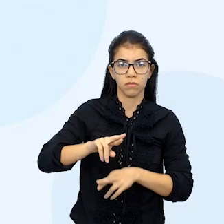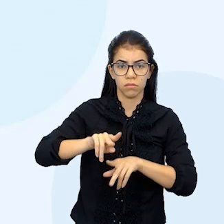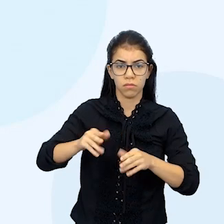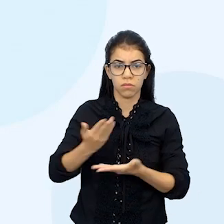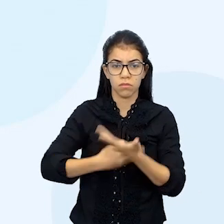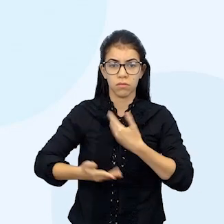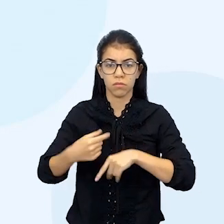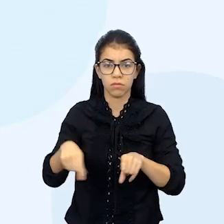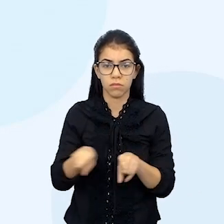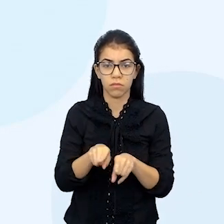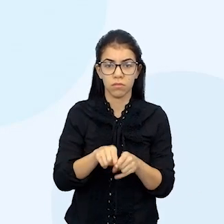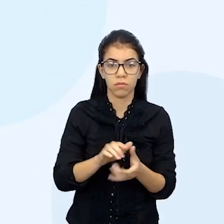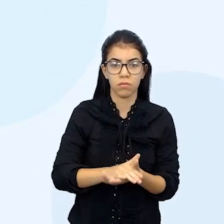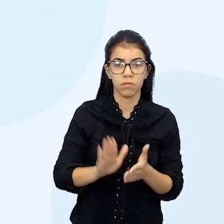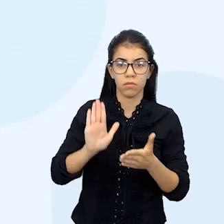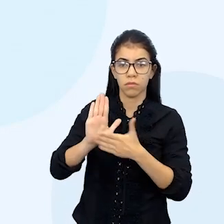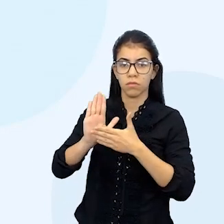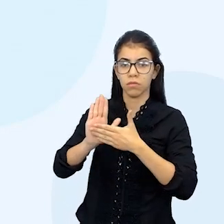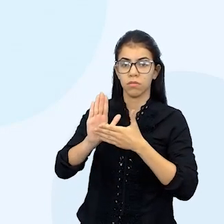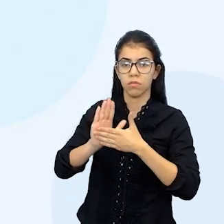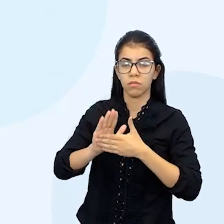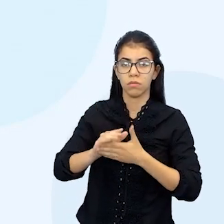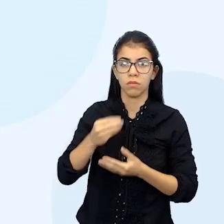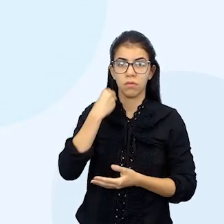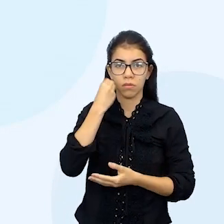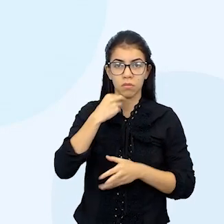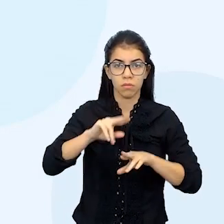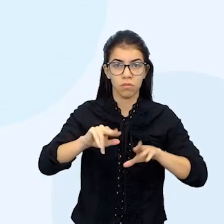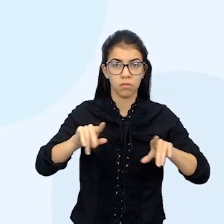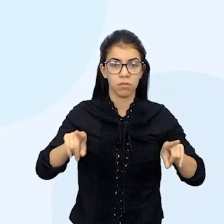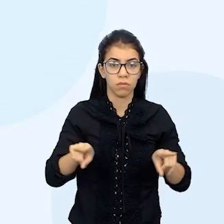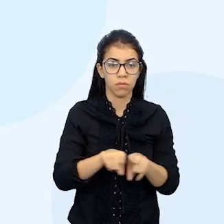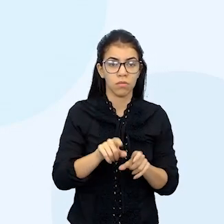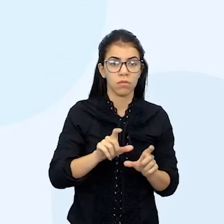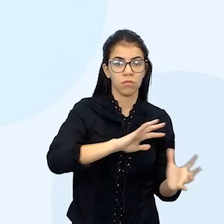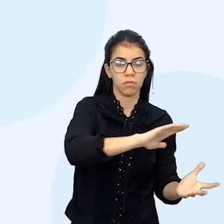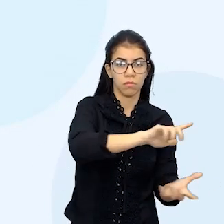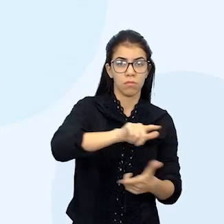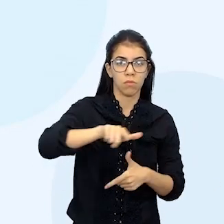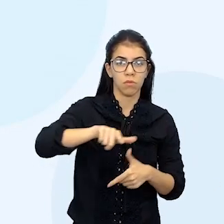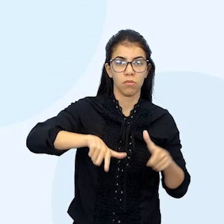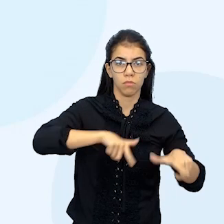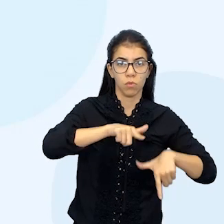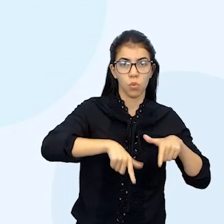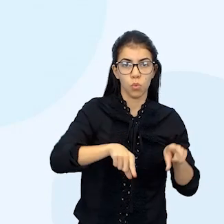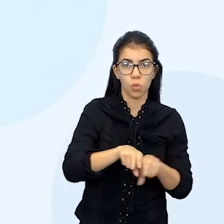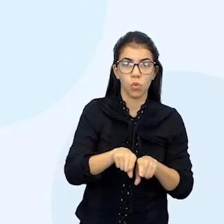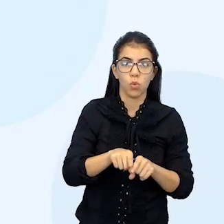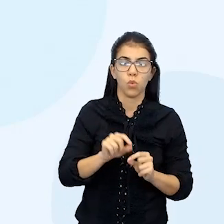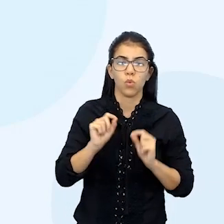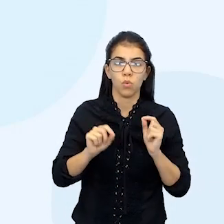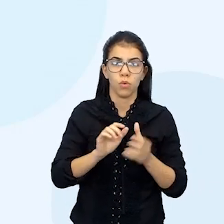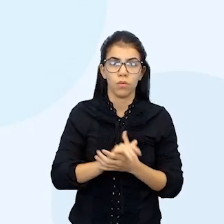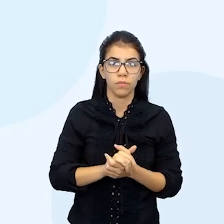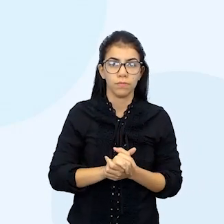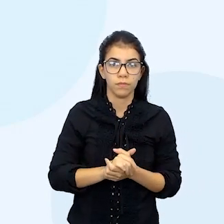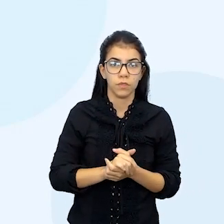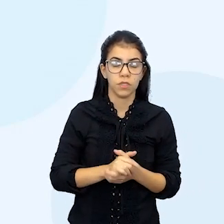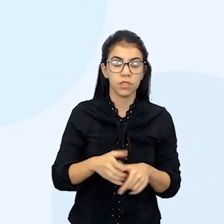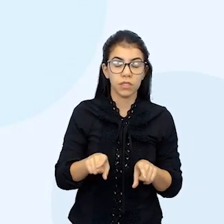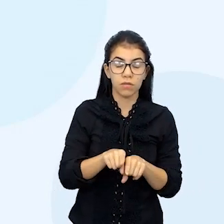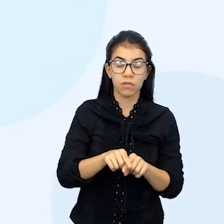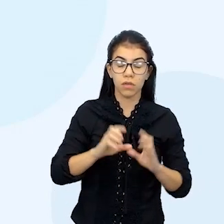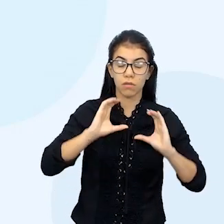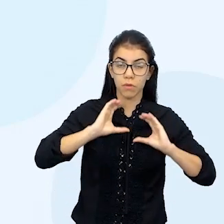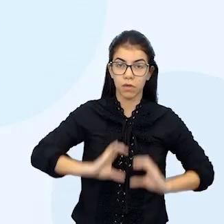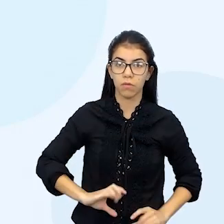apropriar-se de conhecimentos e experiências que lhe possibilitem entender as relações próprias do mundo do trabalho e fazer escolhas alinhadas ao exercício da